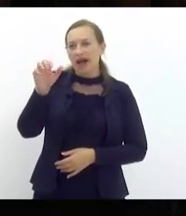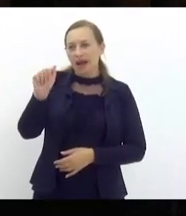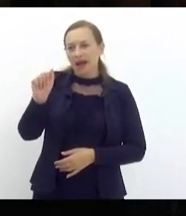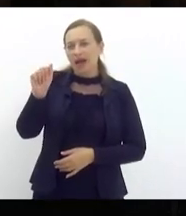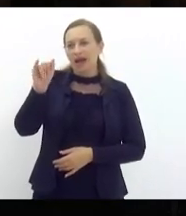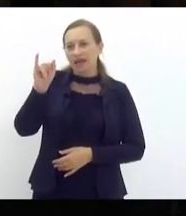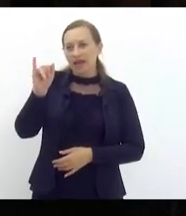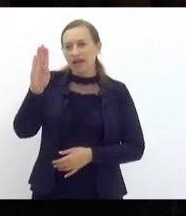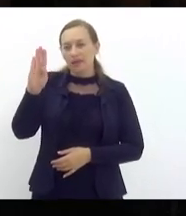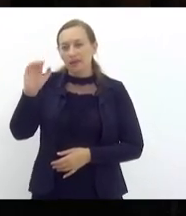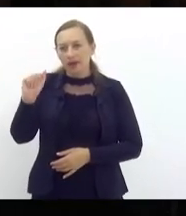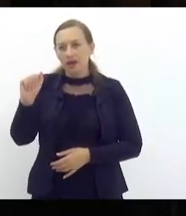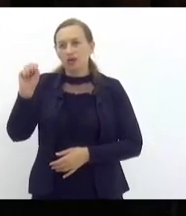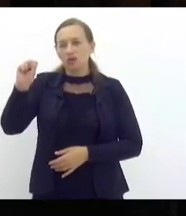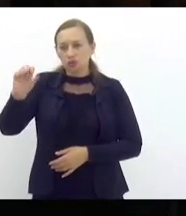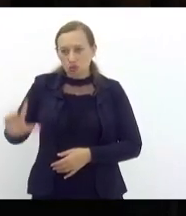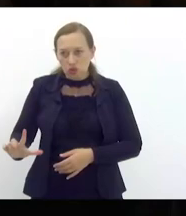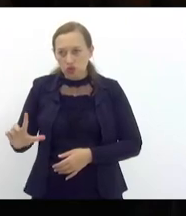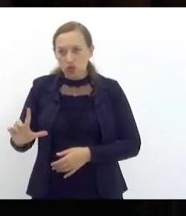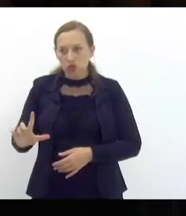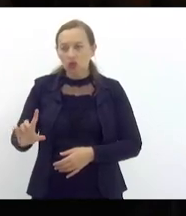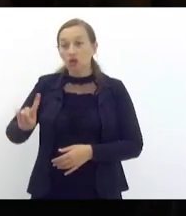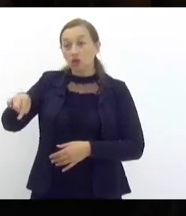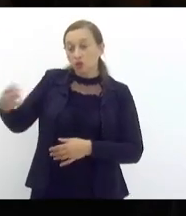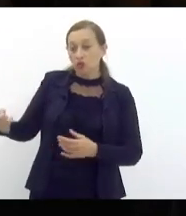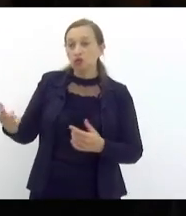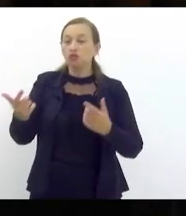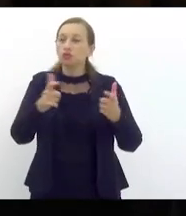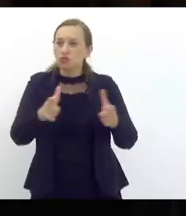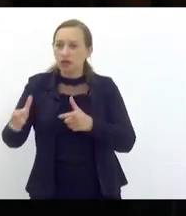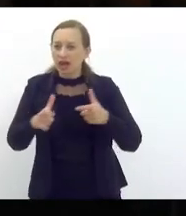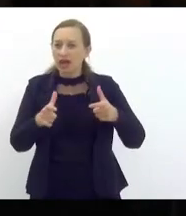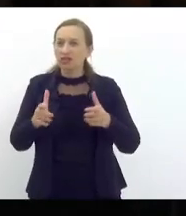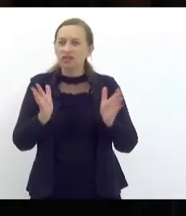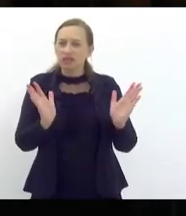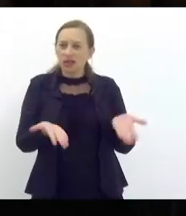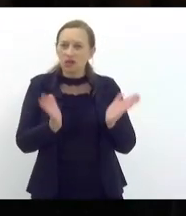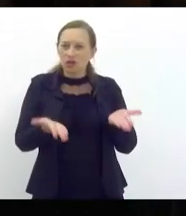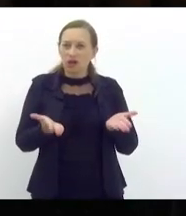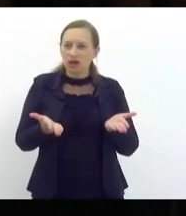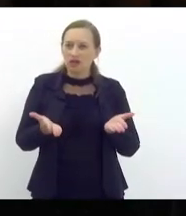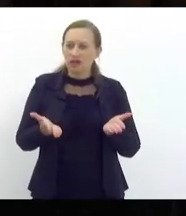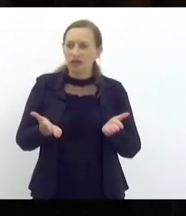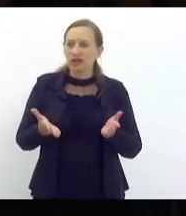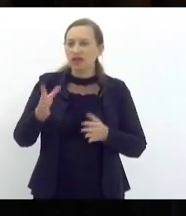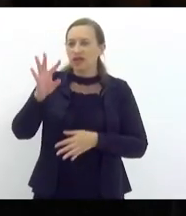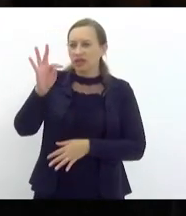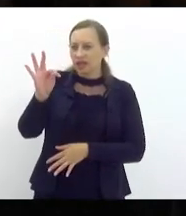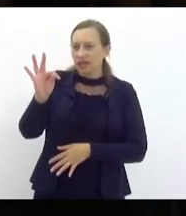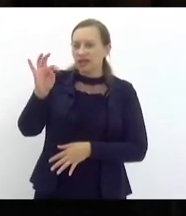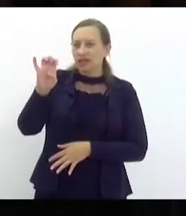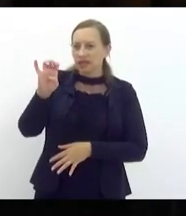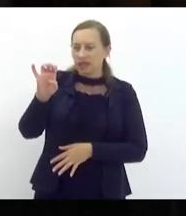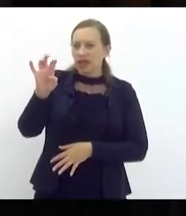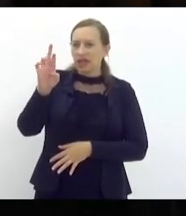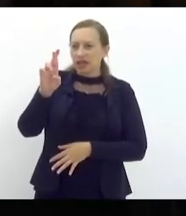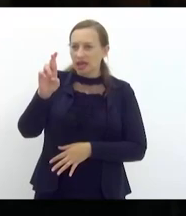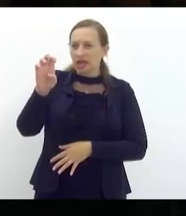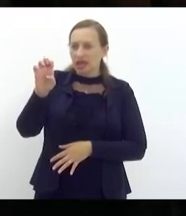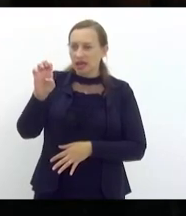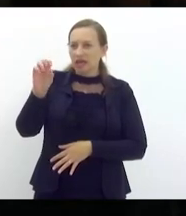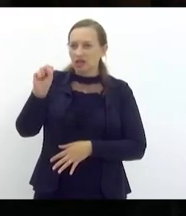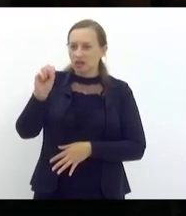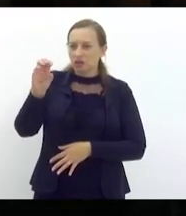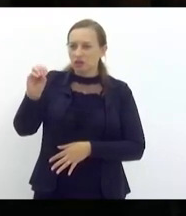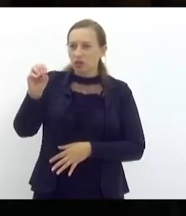a minha terra natal e agora a gente vai até Teresópolis para fazer um trabalho de defesa da água enquanto bem